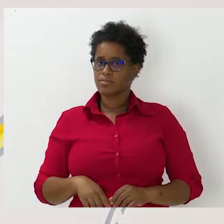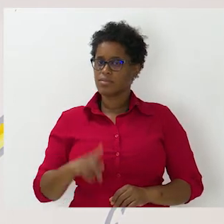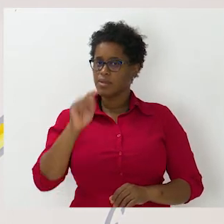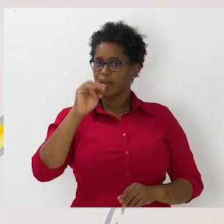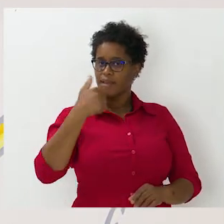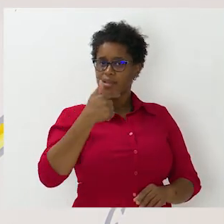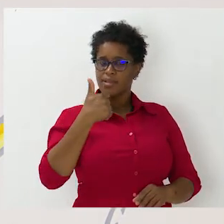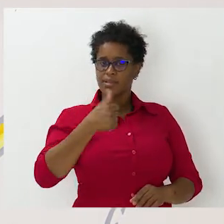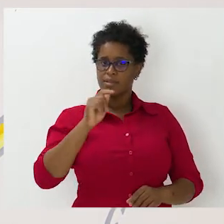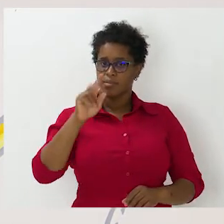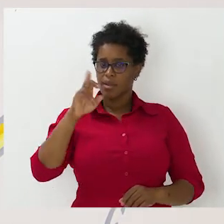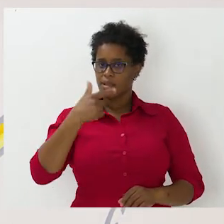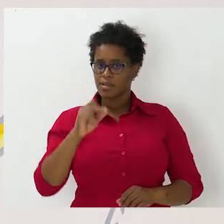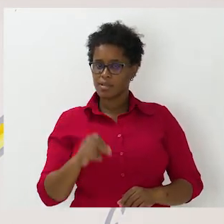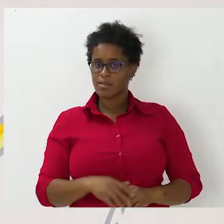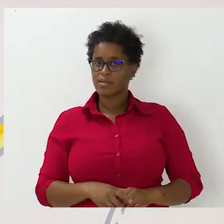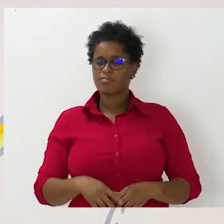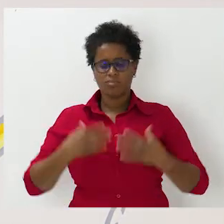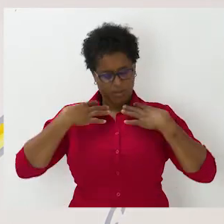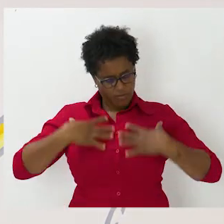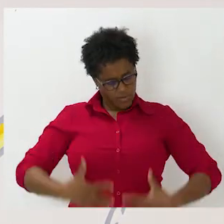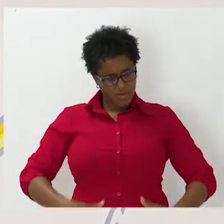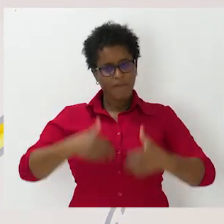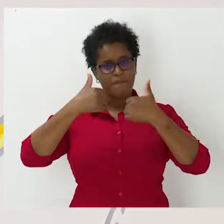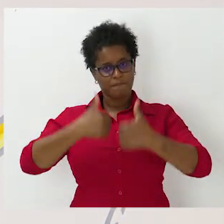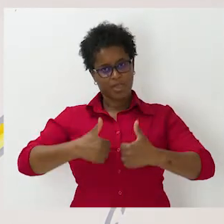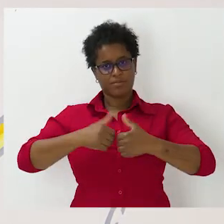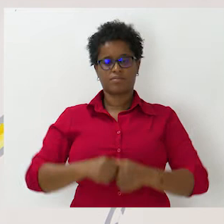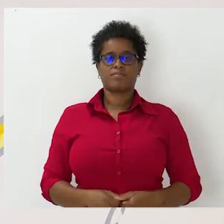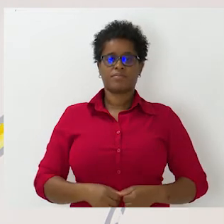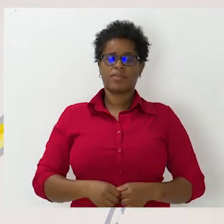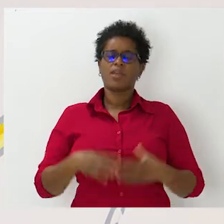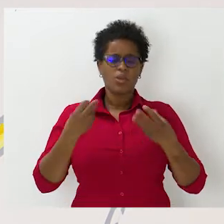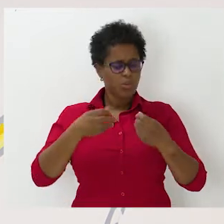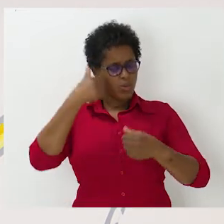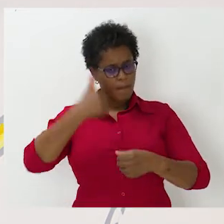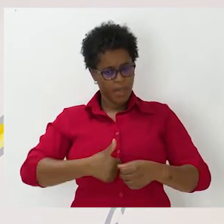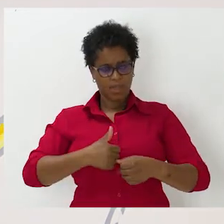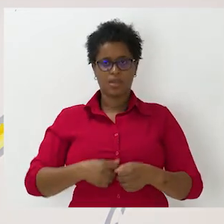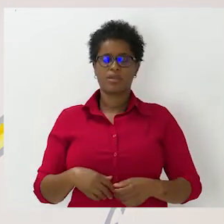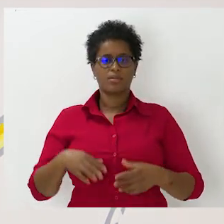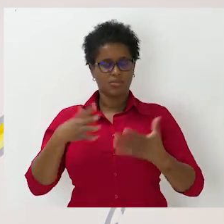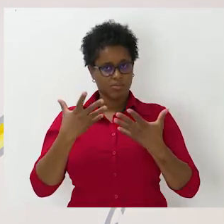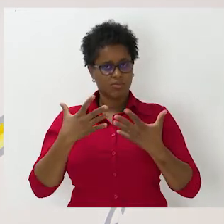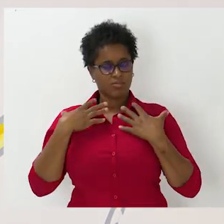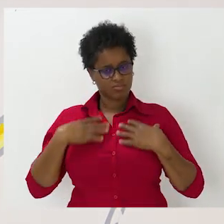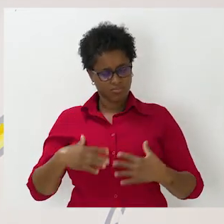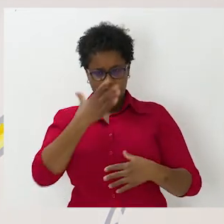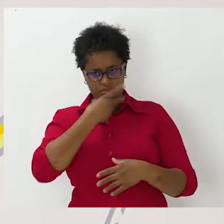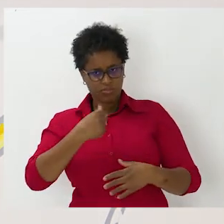esbelta, veste bem e muito bem ornamentada. Tá bom?